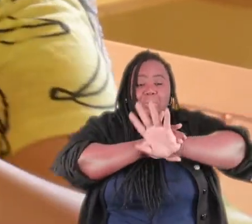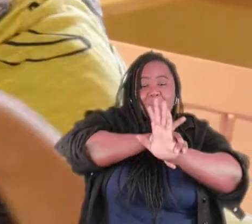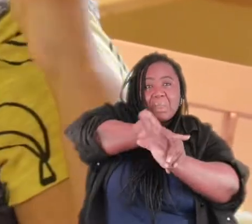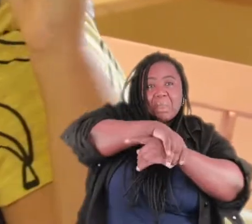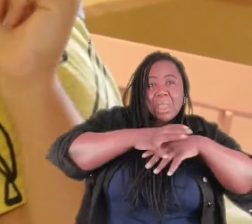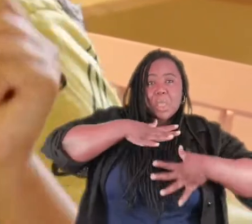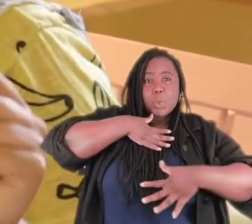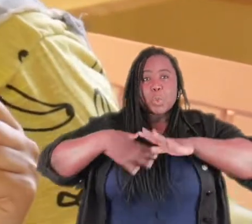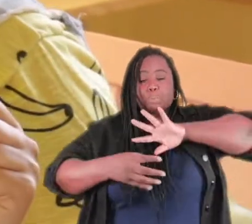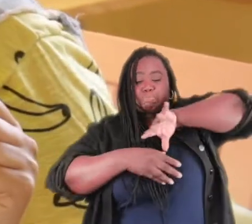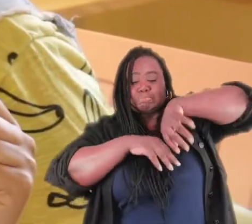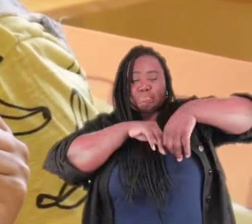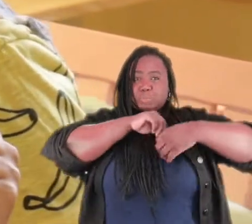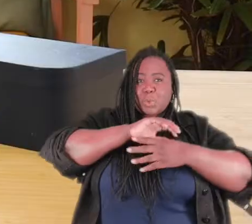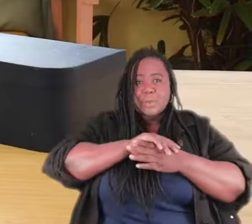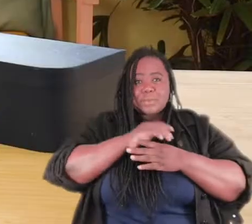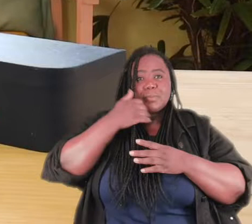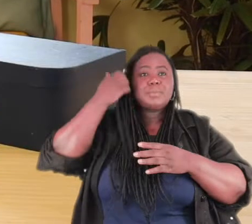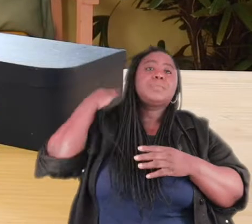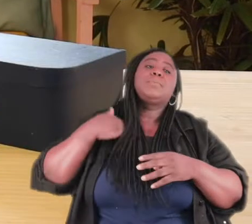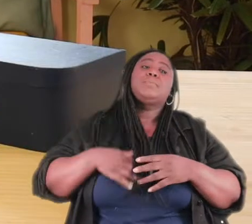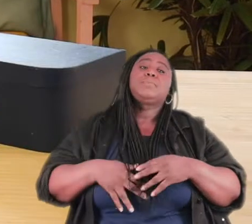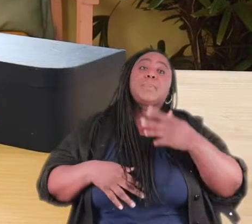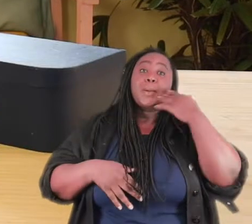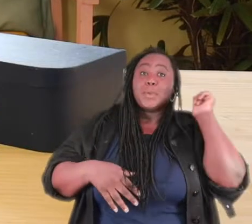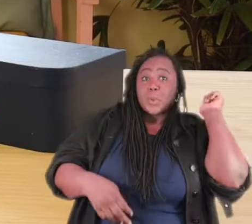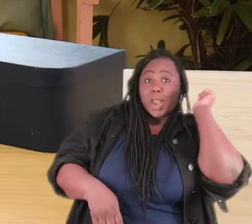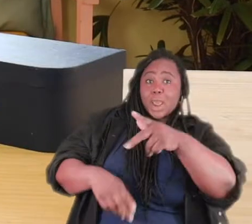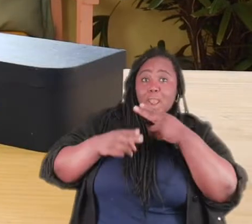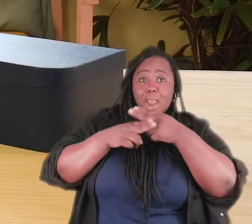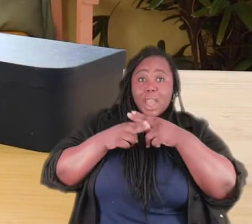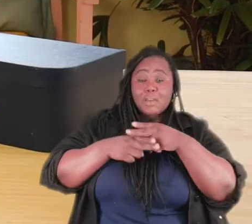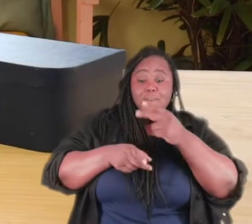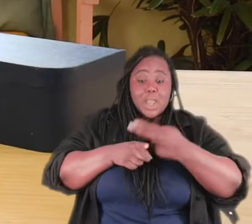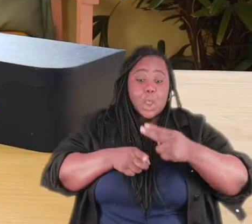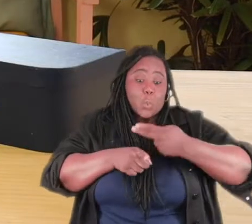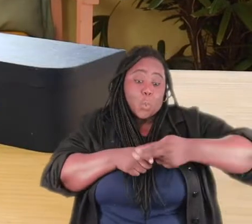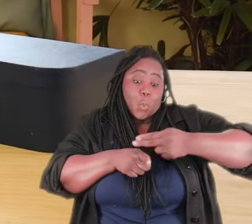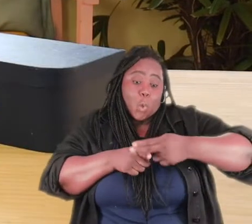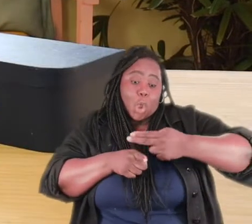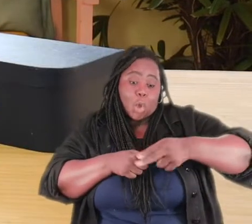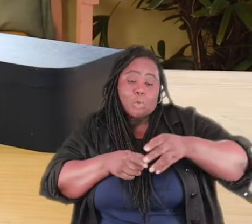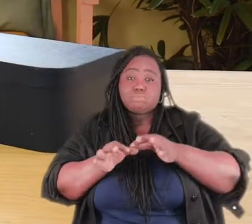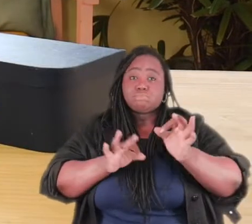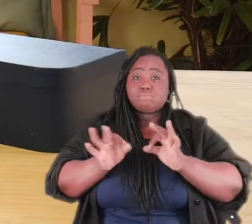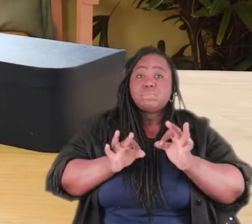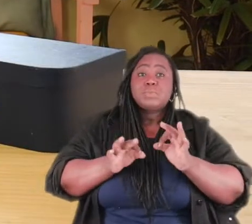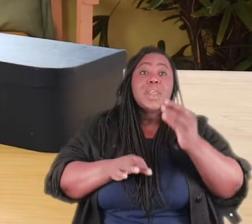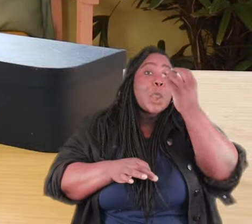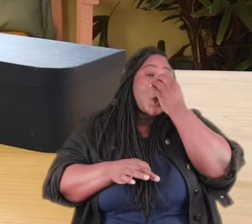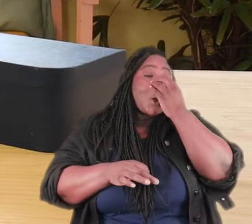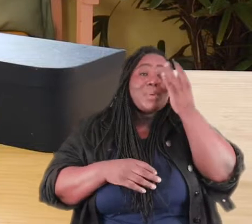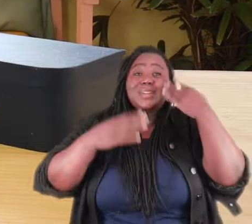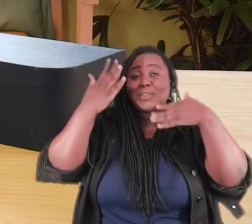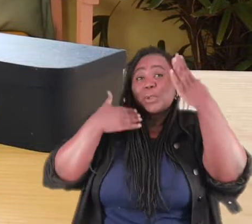corpo todo dobrava. O atirador de facas amolava todas elas. Os palhaços